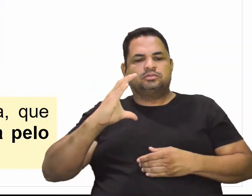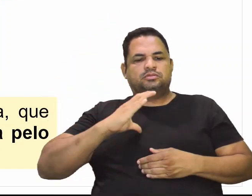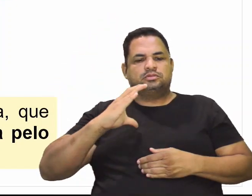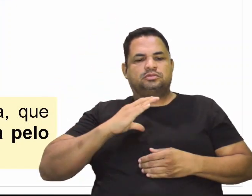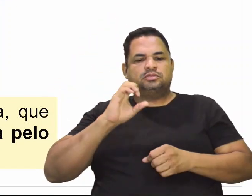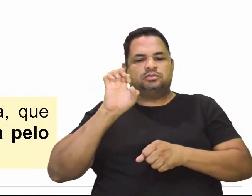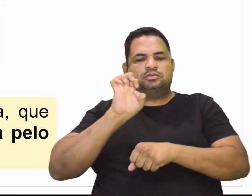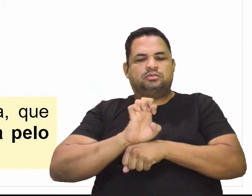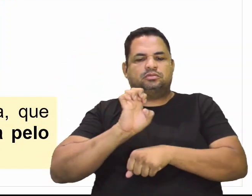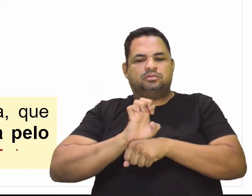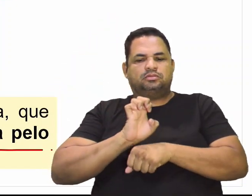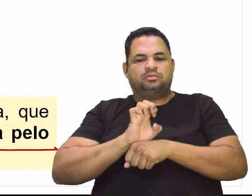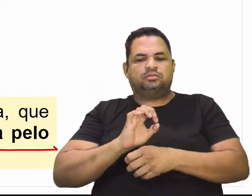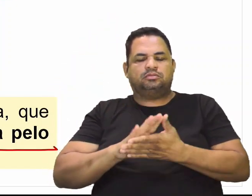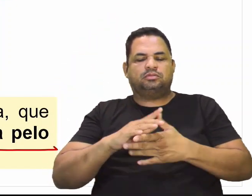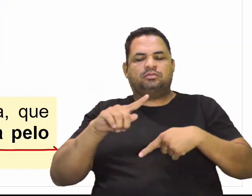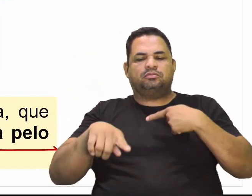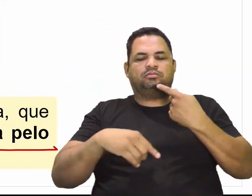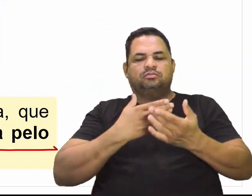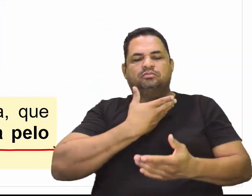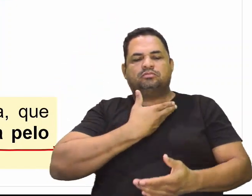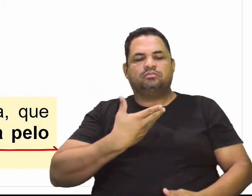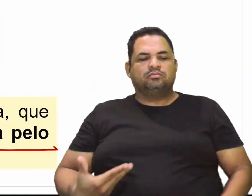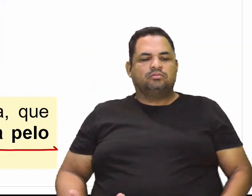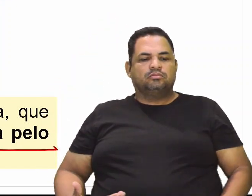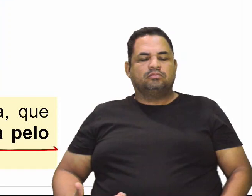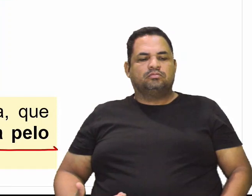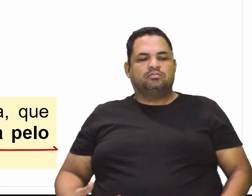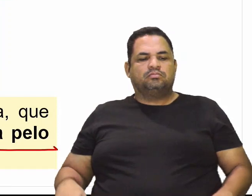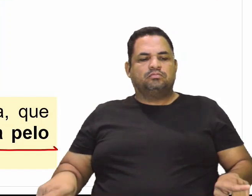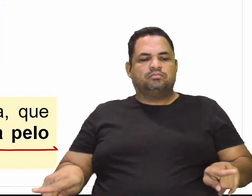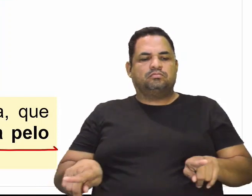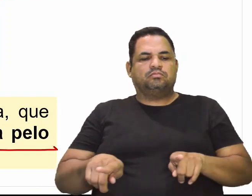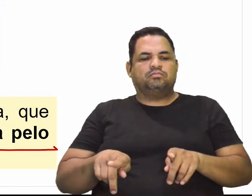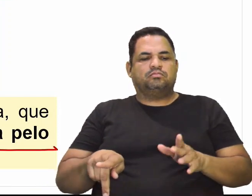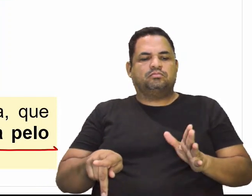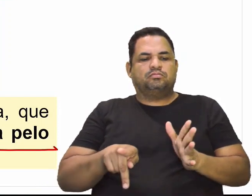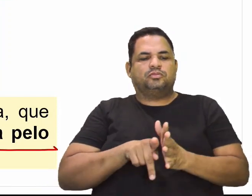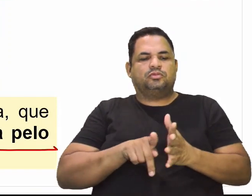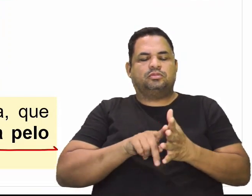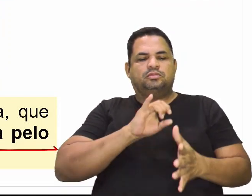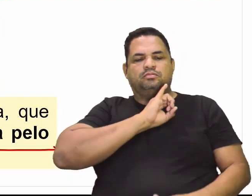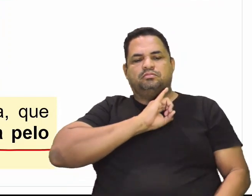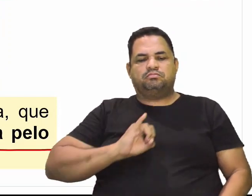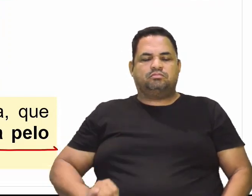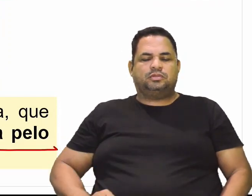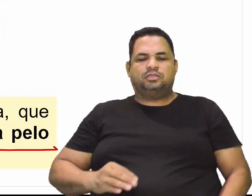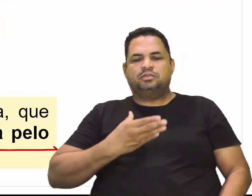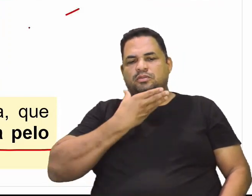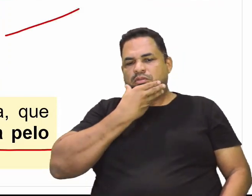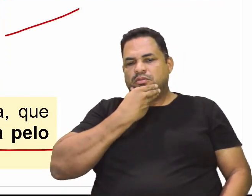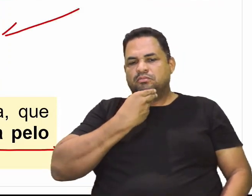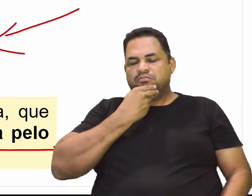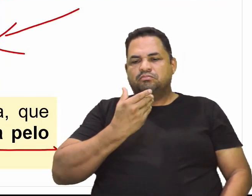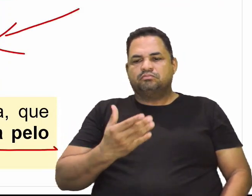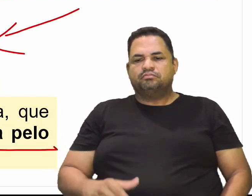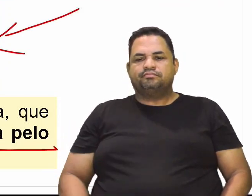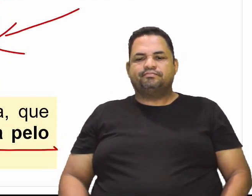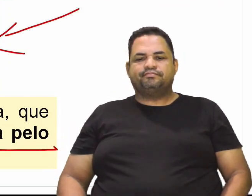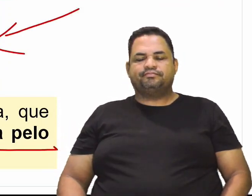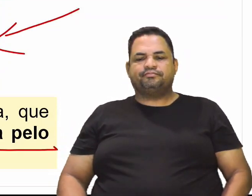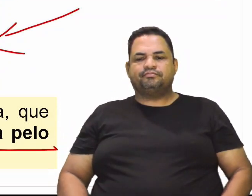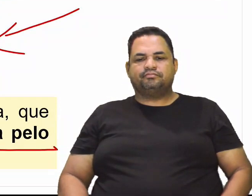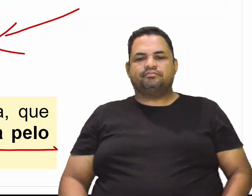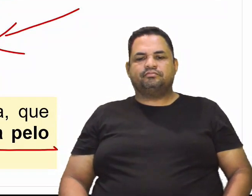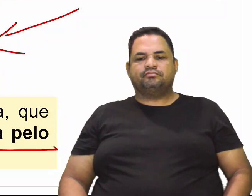cidade-estado. Passou a ser governada pelo imperador. Ok? Infelizmente,